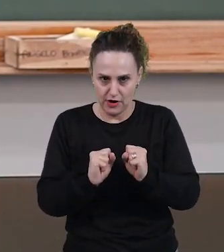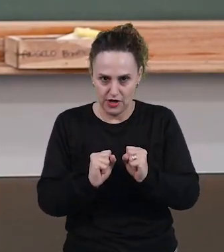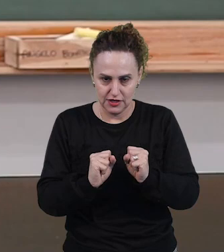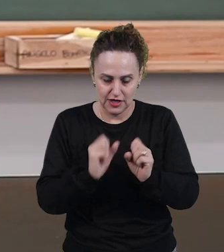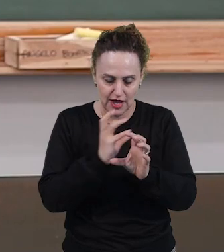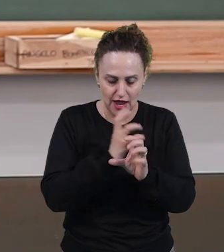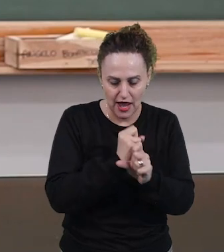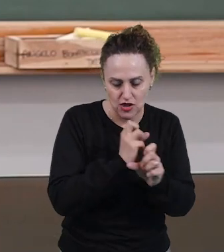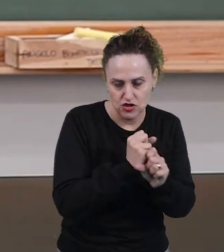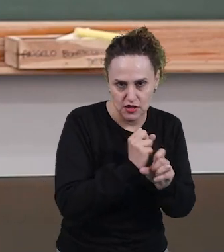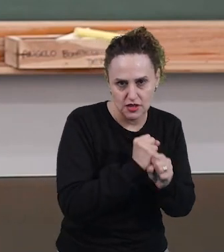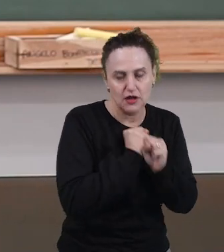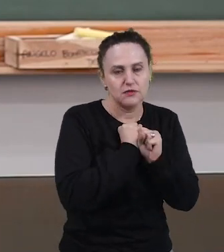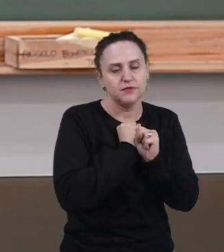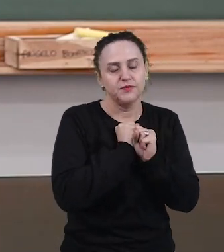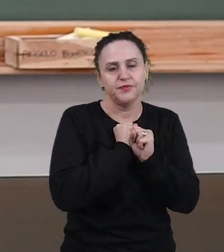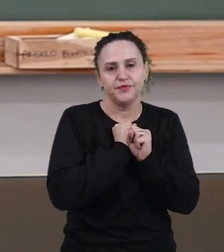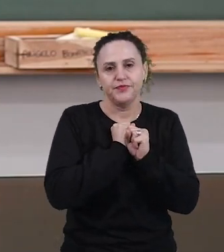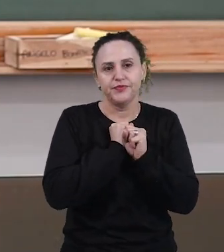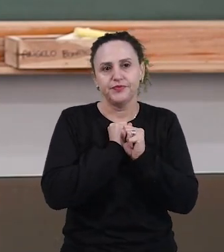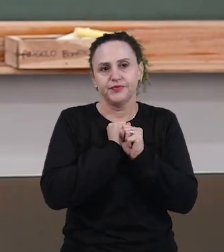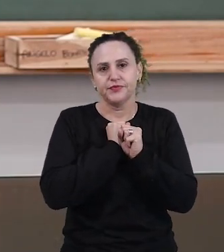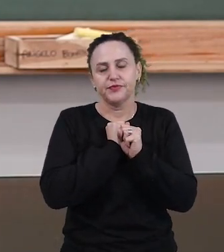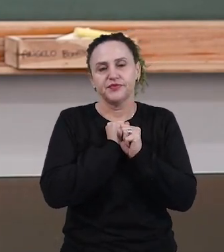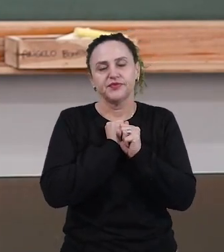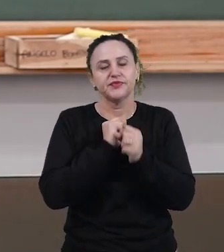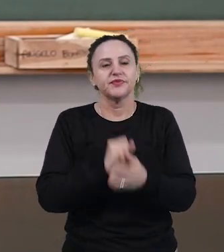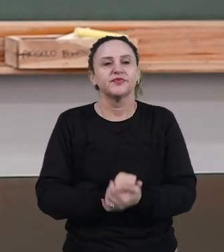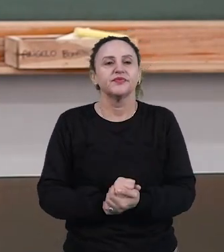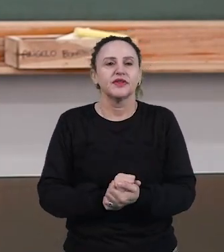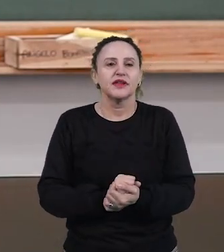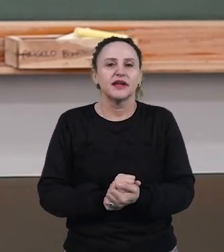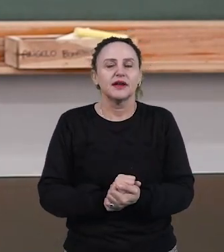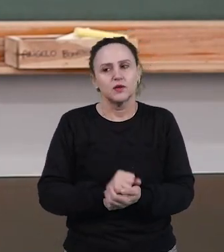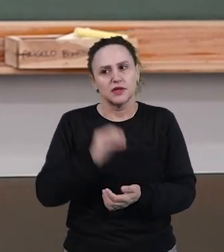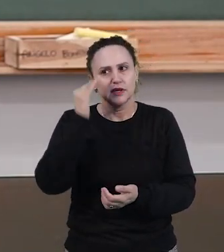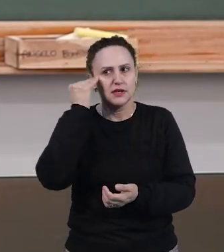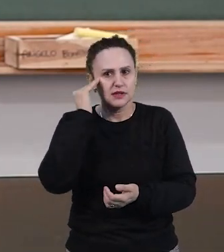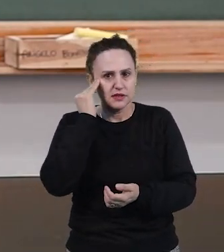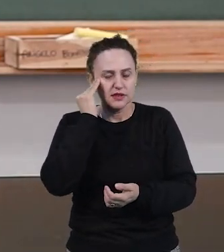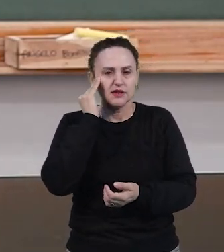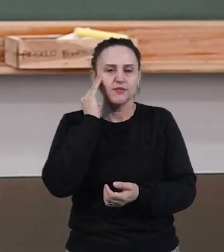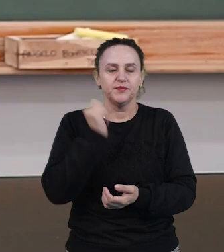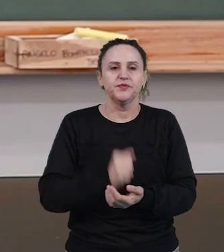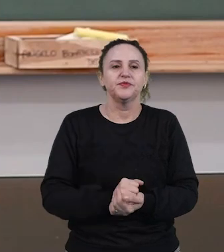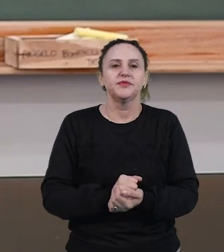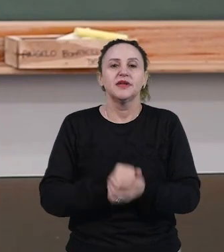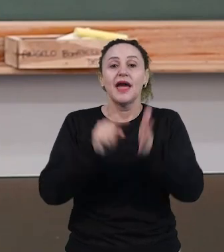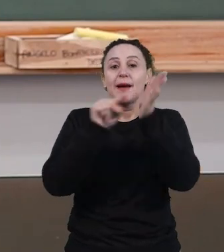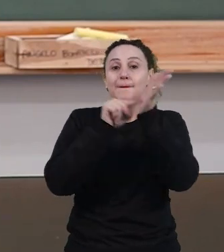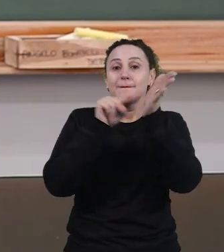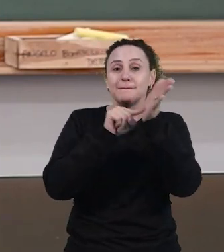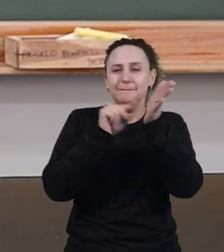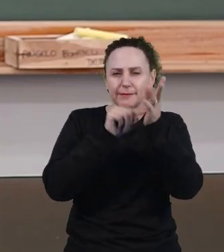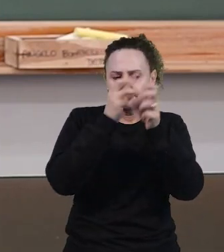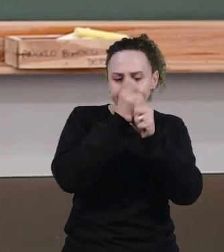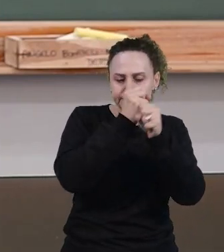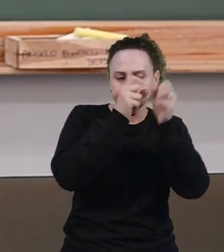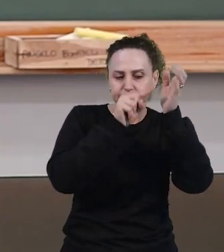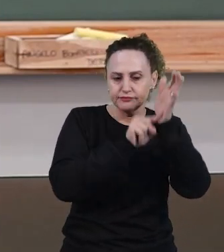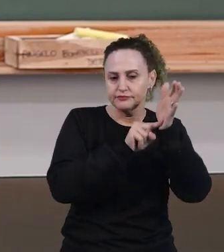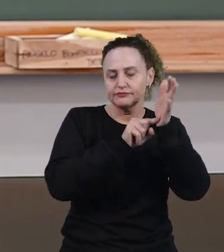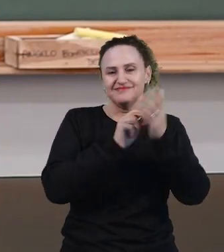adição e subtração, né? O que é bem essencial para o